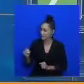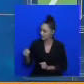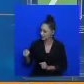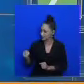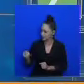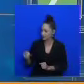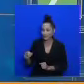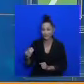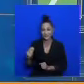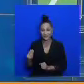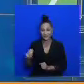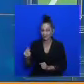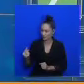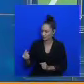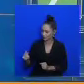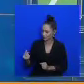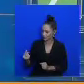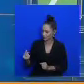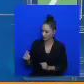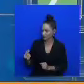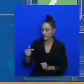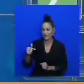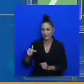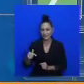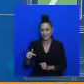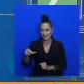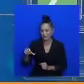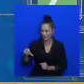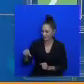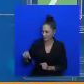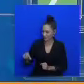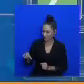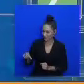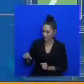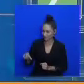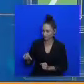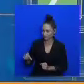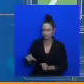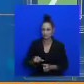18, 31 e 79.